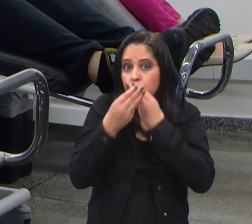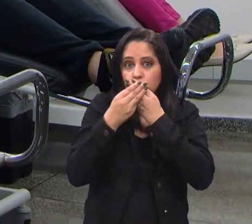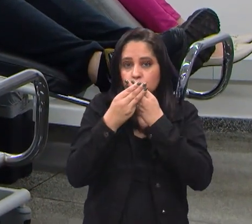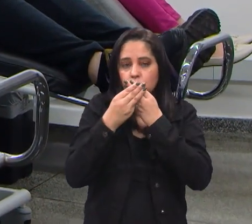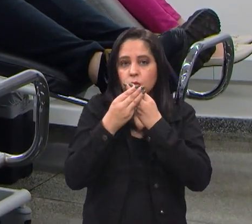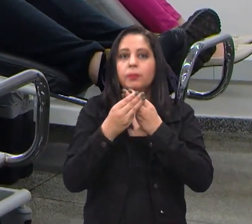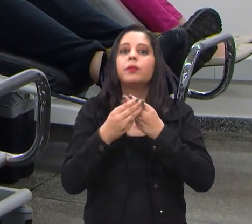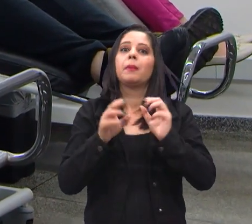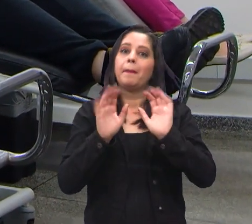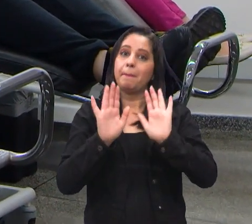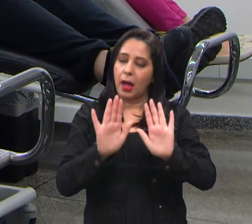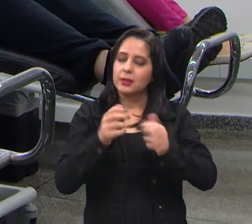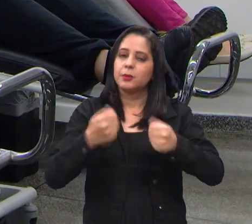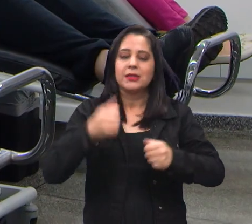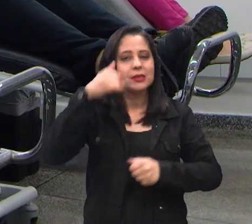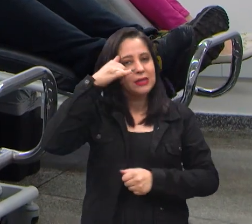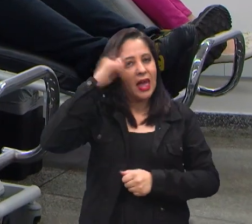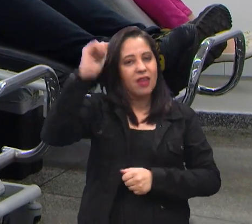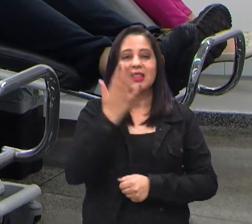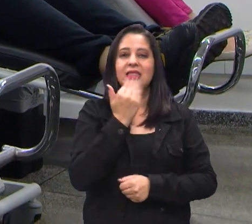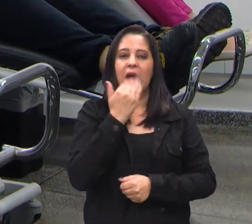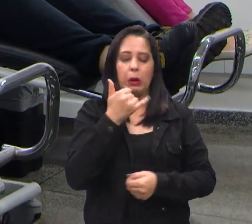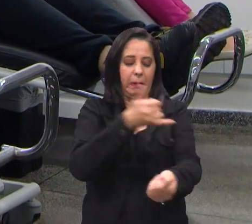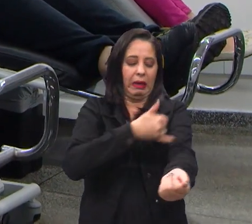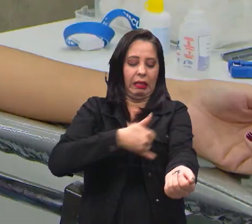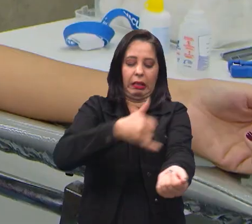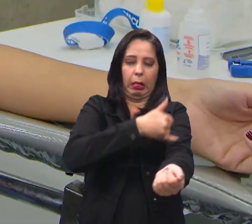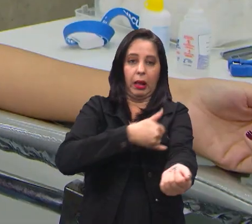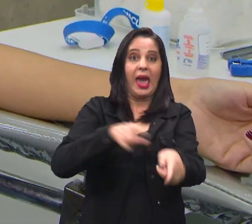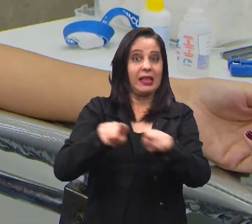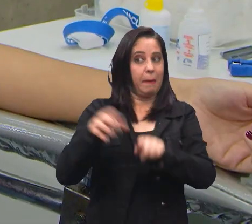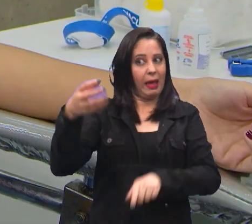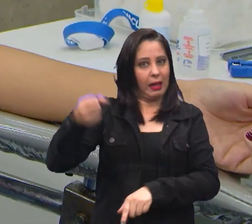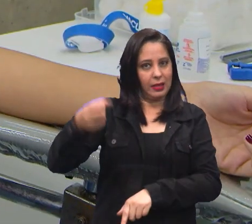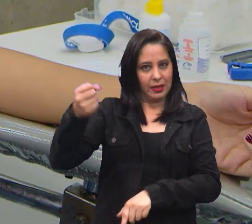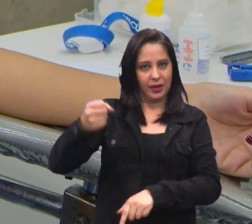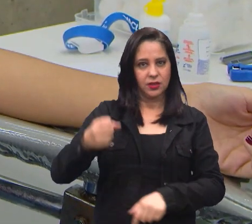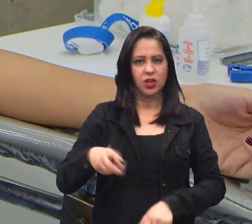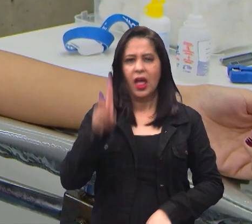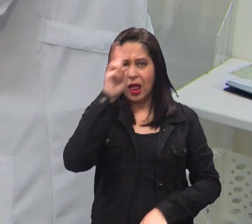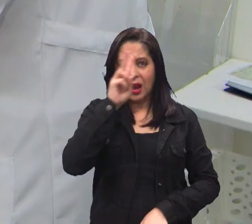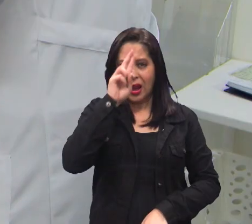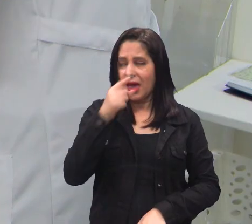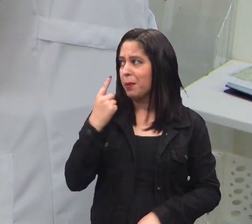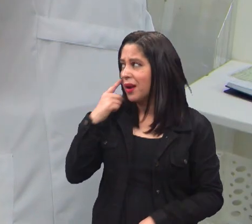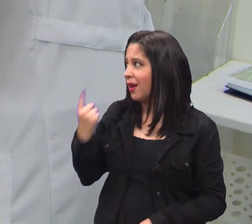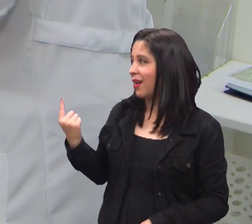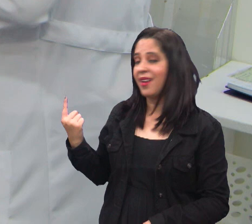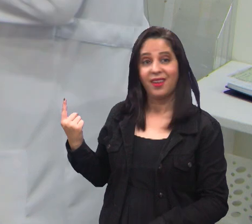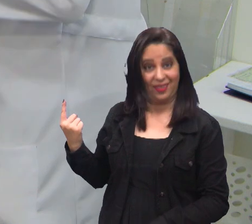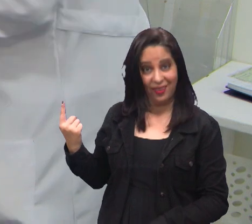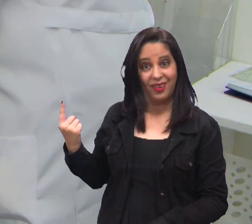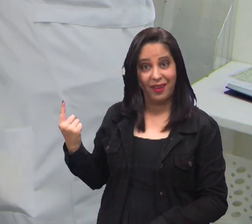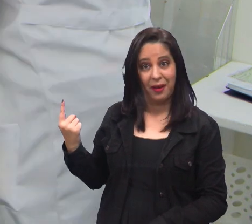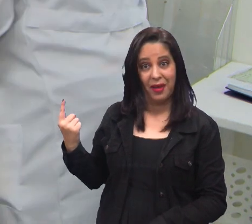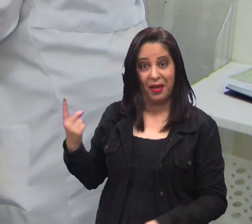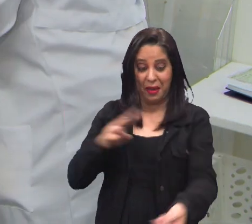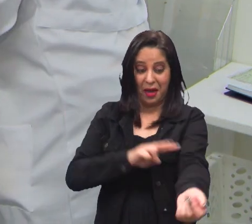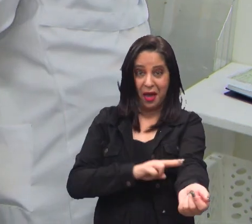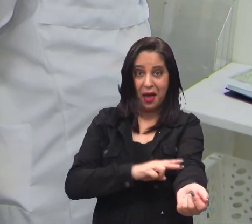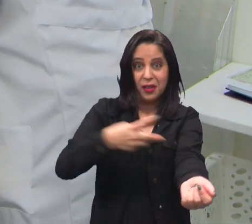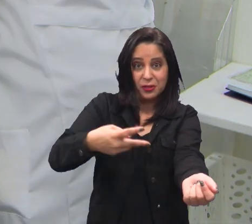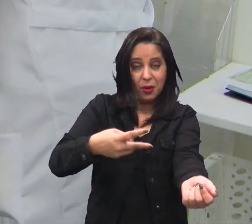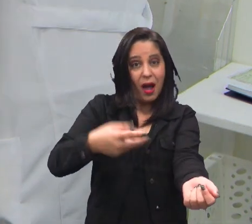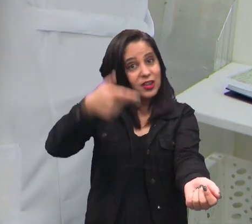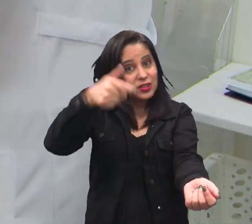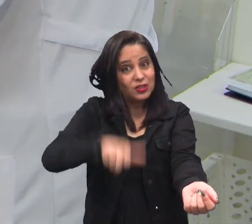ali alimentos gordurosos e derivados de leite. E vocês lembram da Daniele, que estava ali fazendo sua doação no